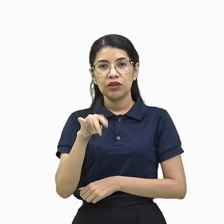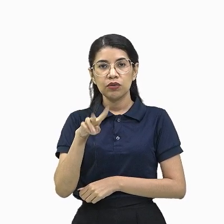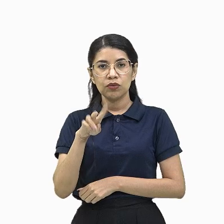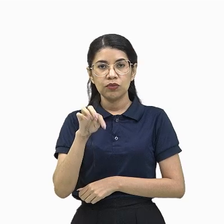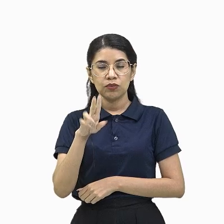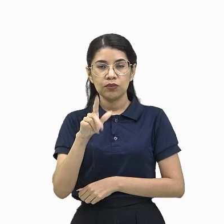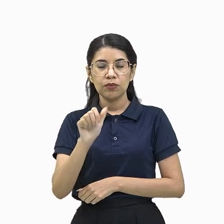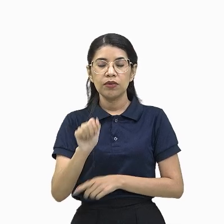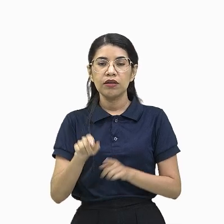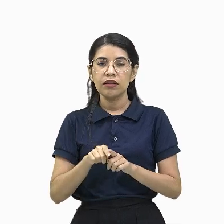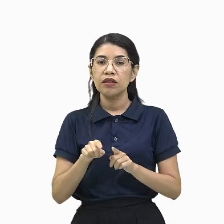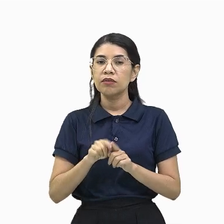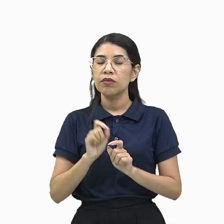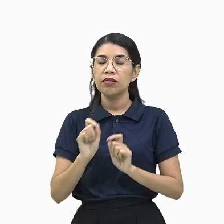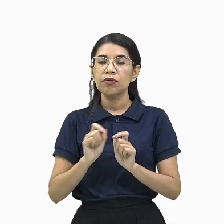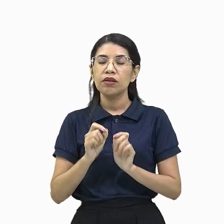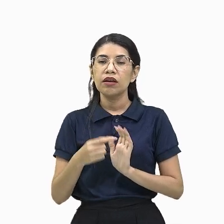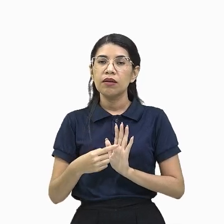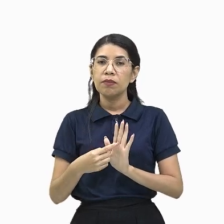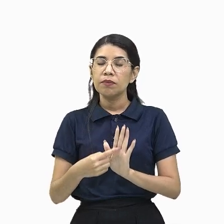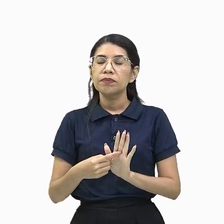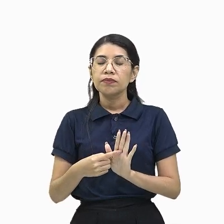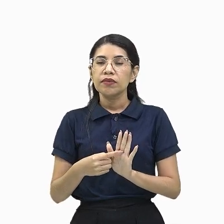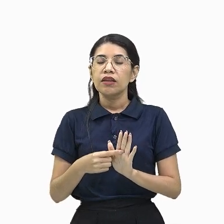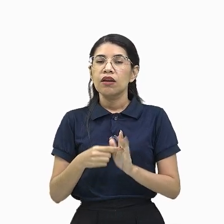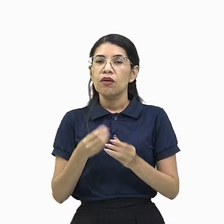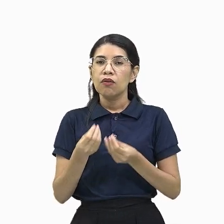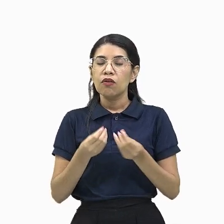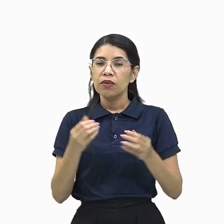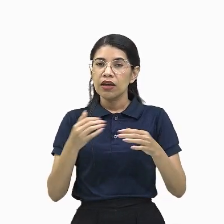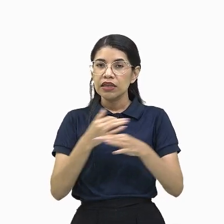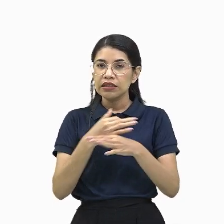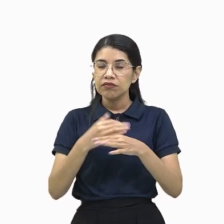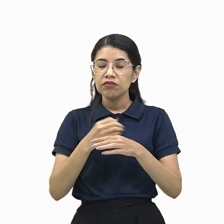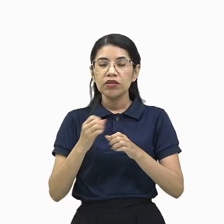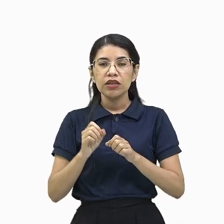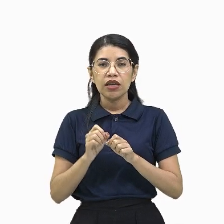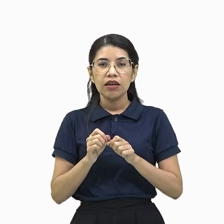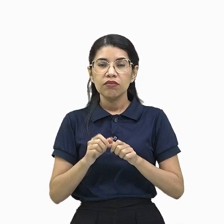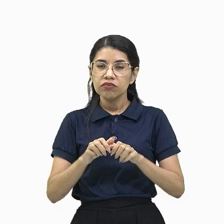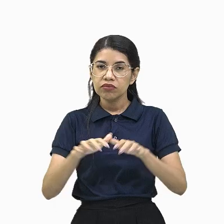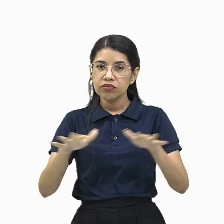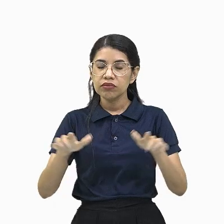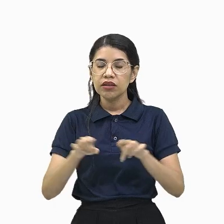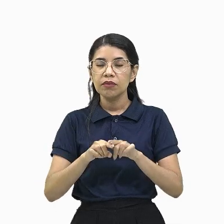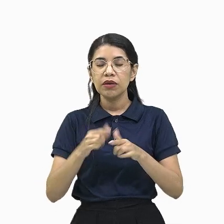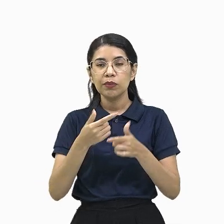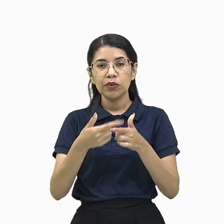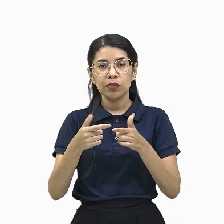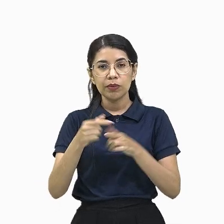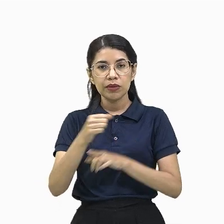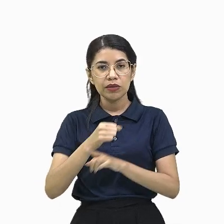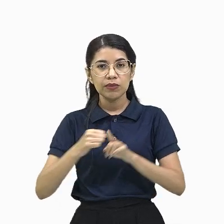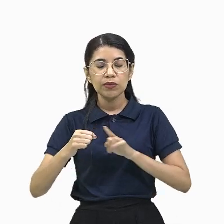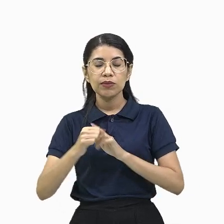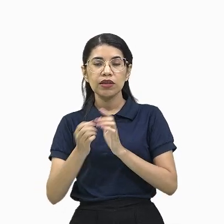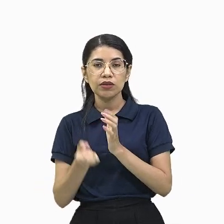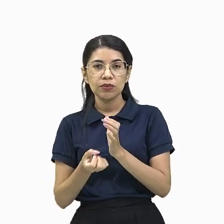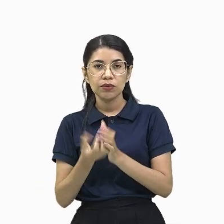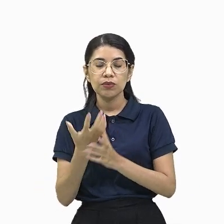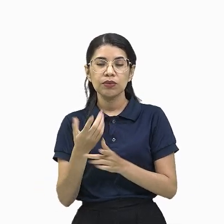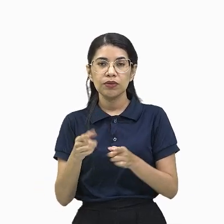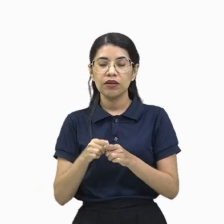esse processo de intensificação da urbanização e também ali o surgimento de problemas sociais, né, que vão surgir com